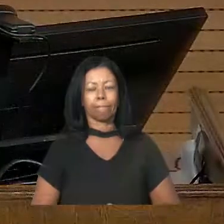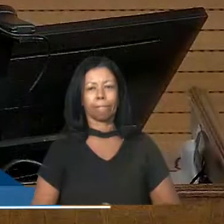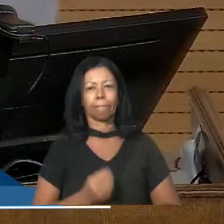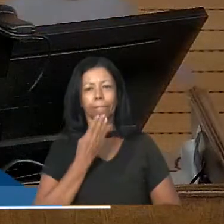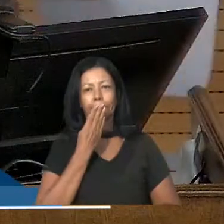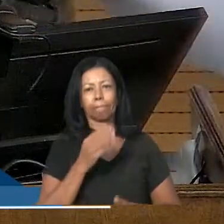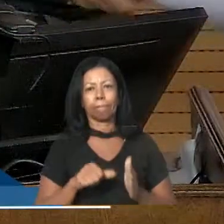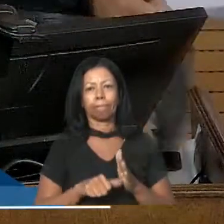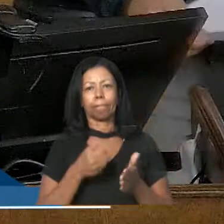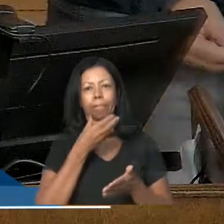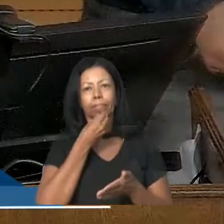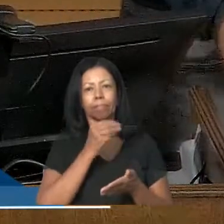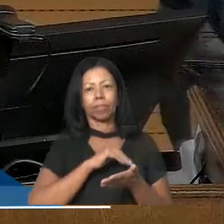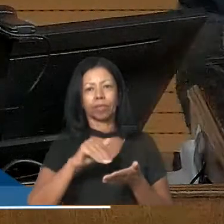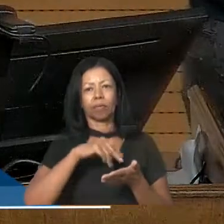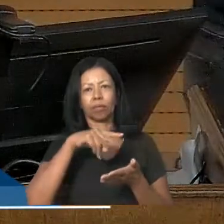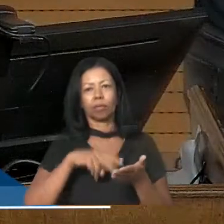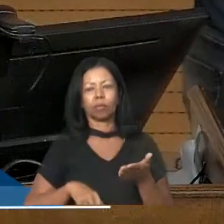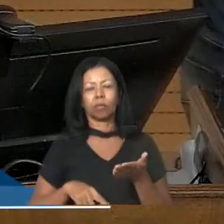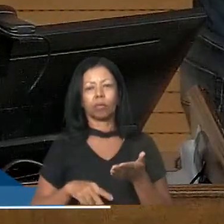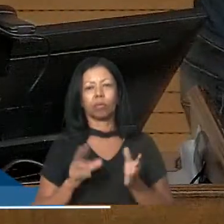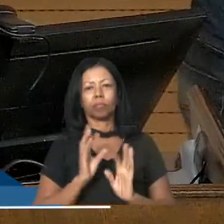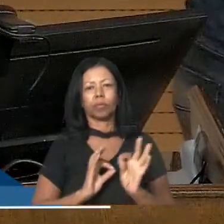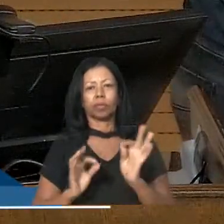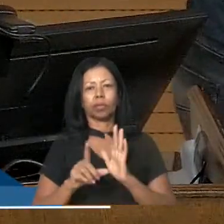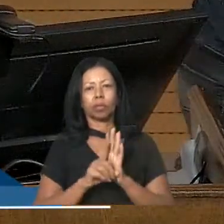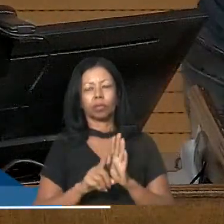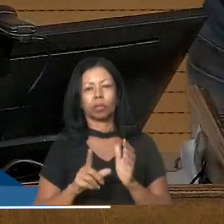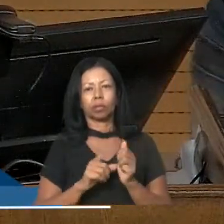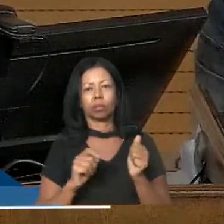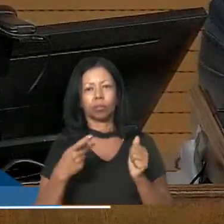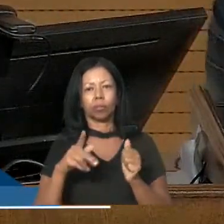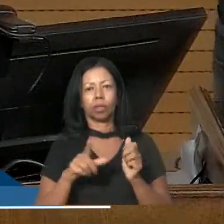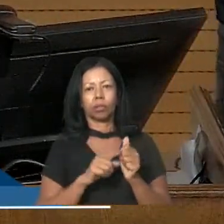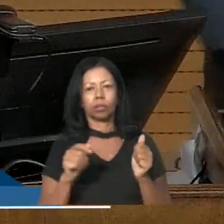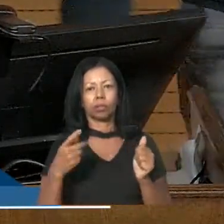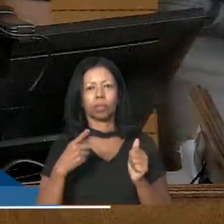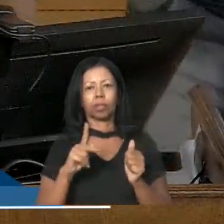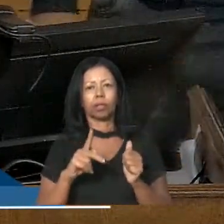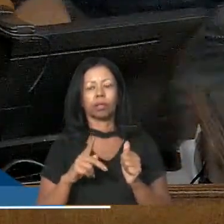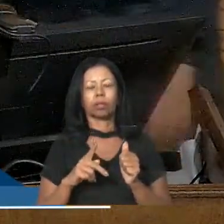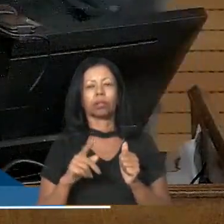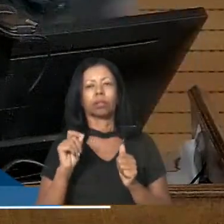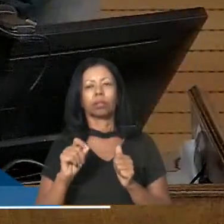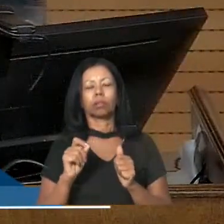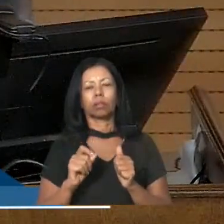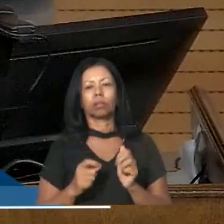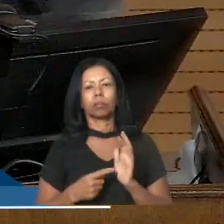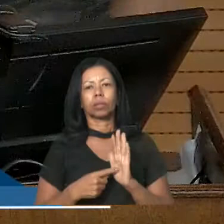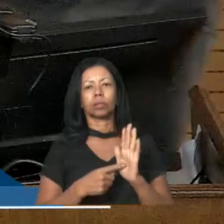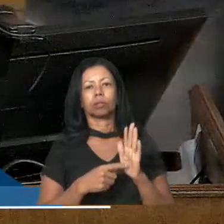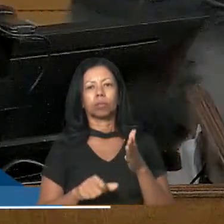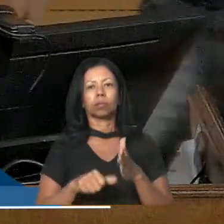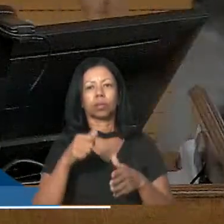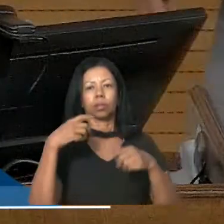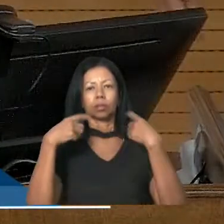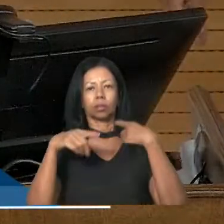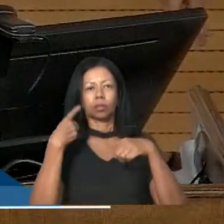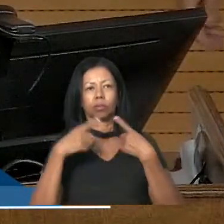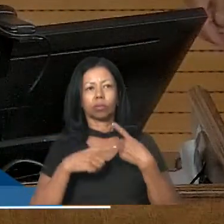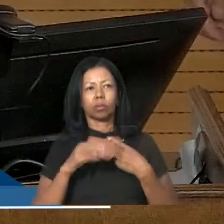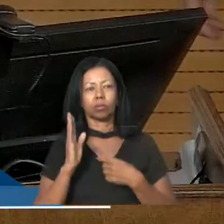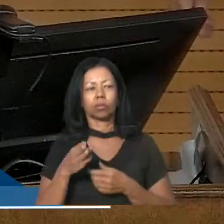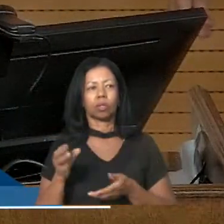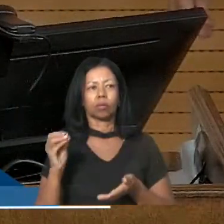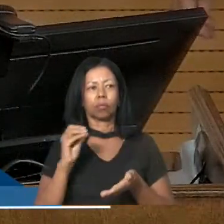Solicito ao senhor primeiro secretário que proceda à leitura do projeto de lei, artigo por artigo, para apreciação e primeira discussão,